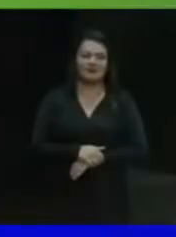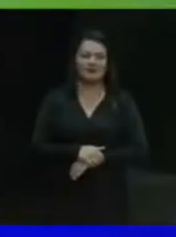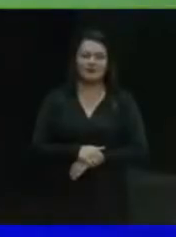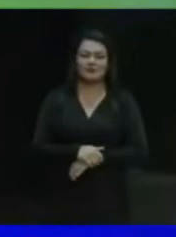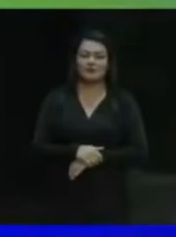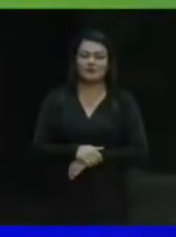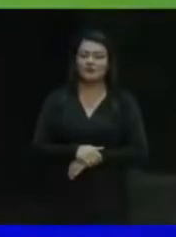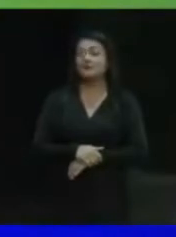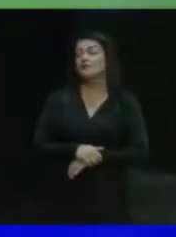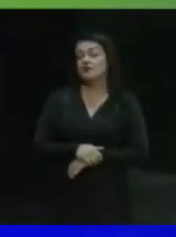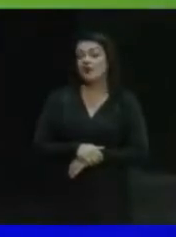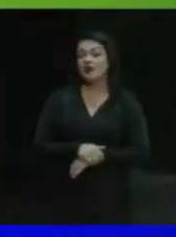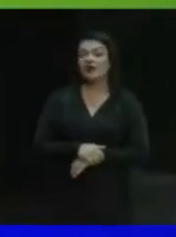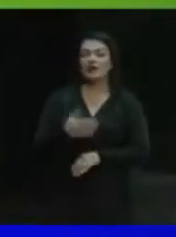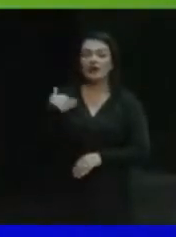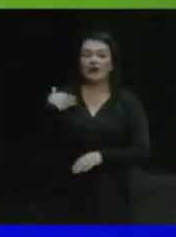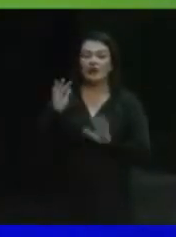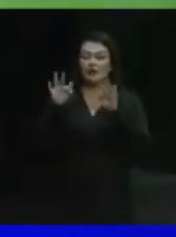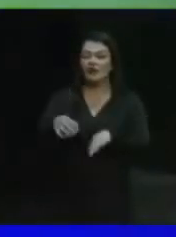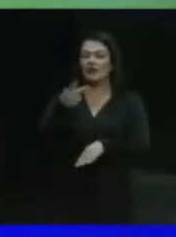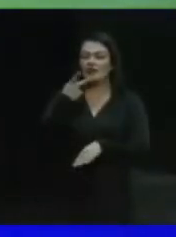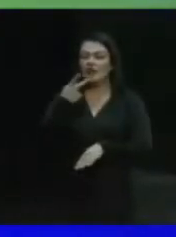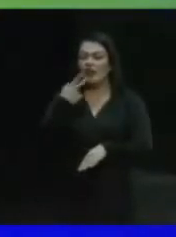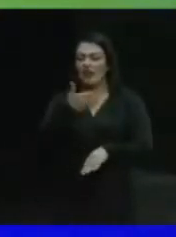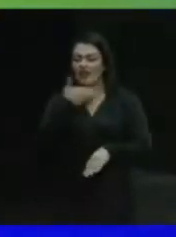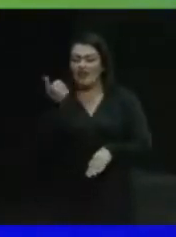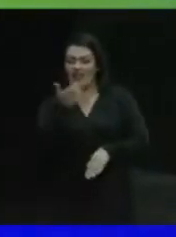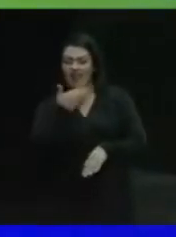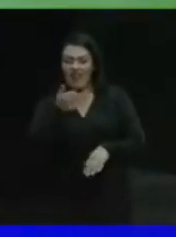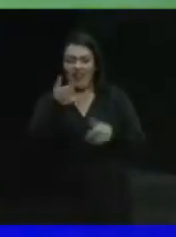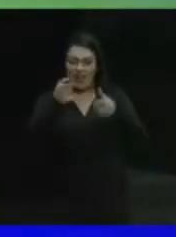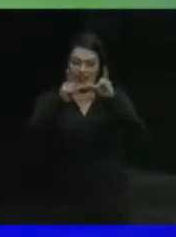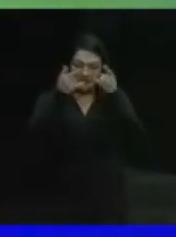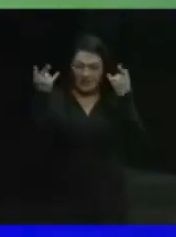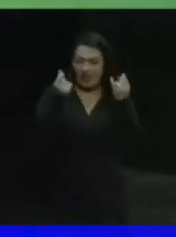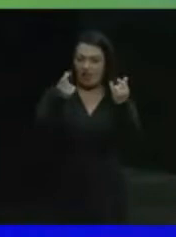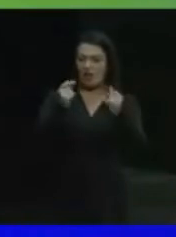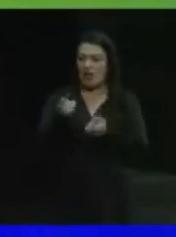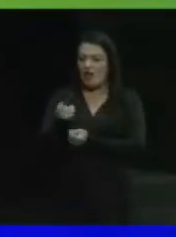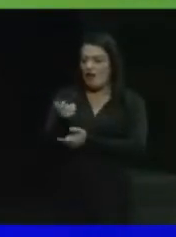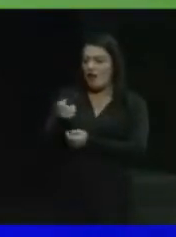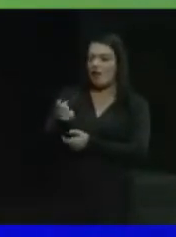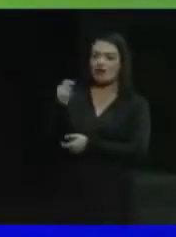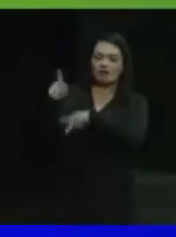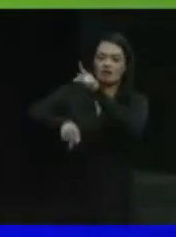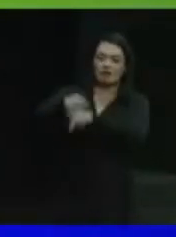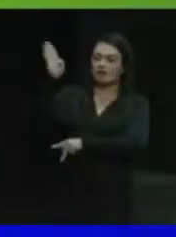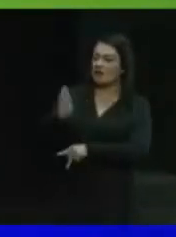No fim, chega de querer levar vantagem em tudo e de enganar o povo brasileiro.